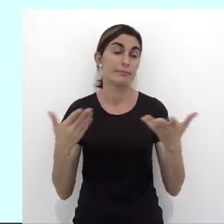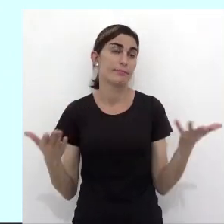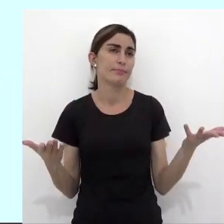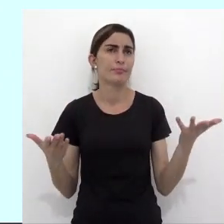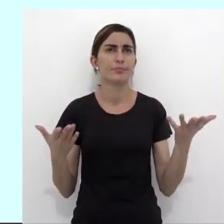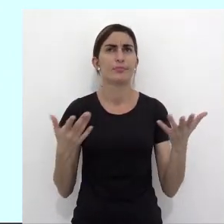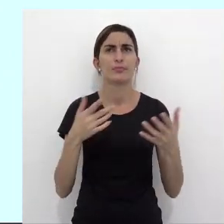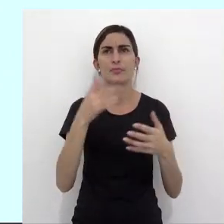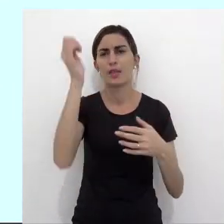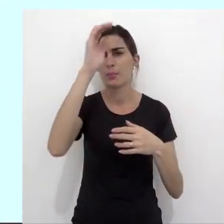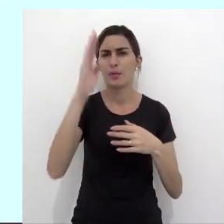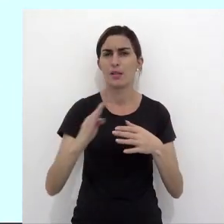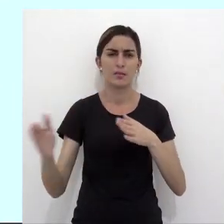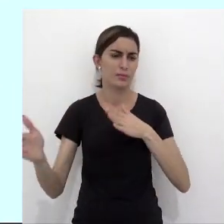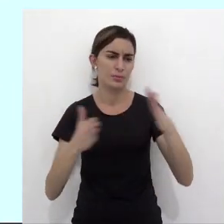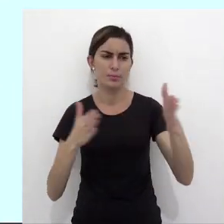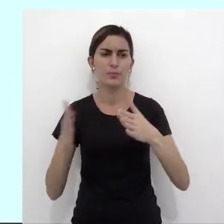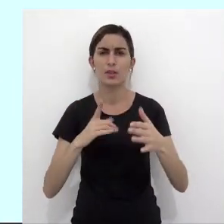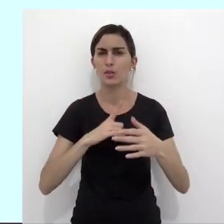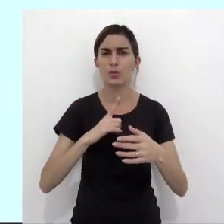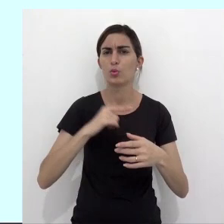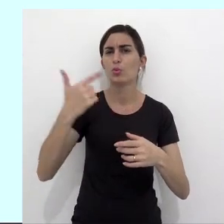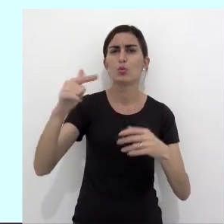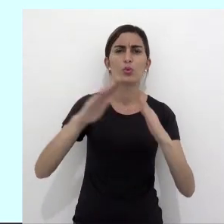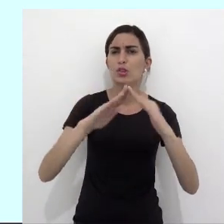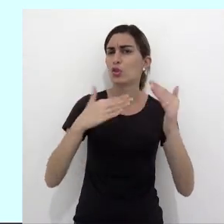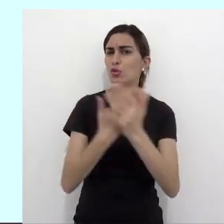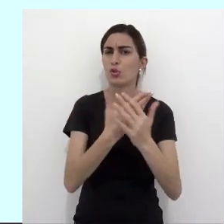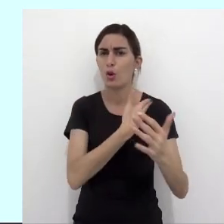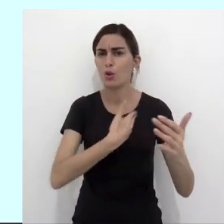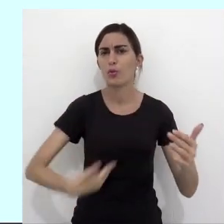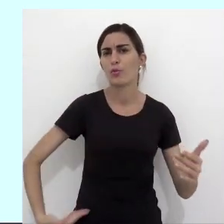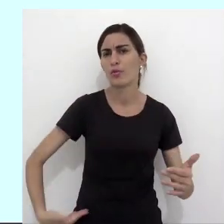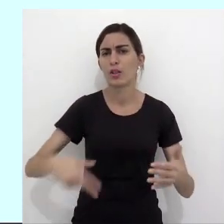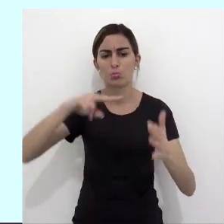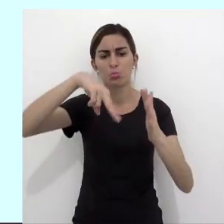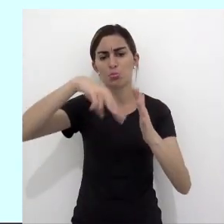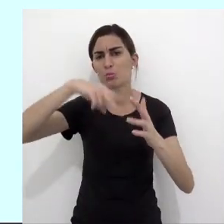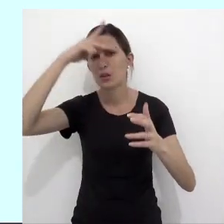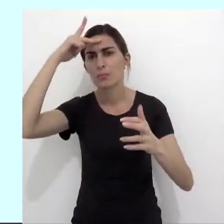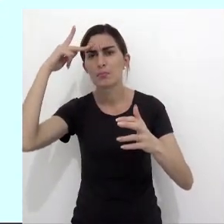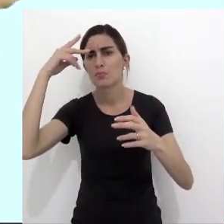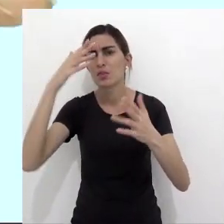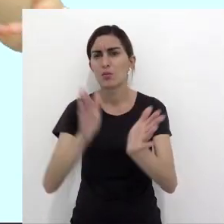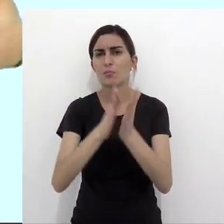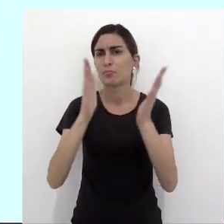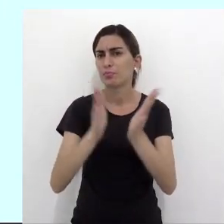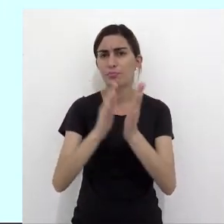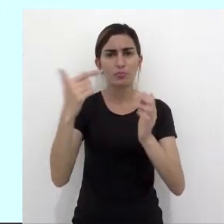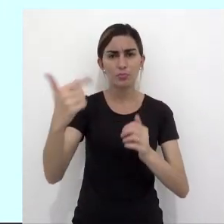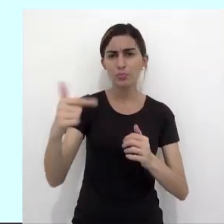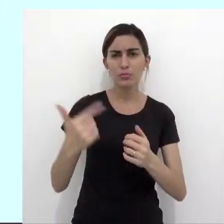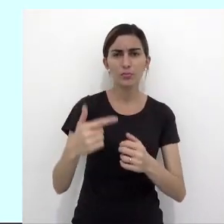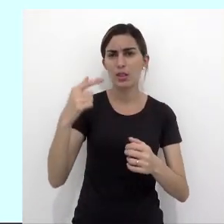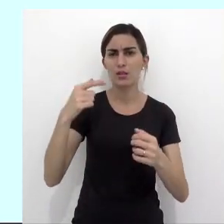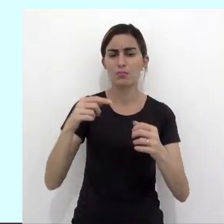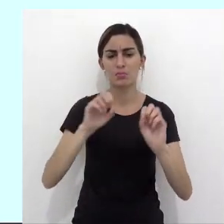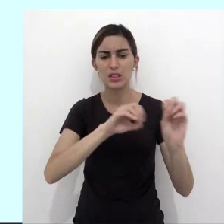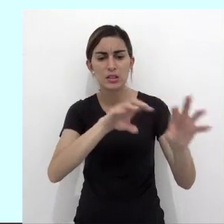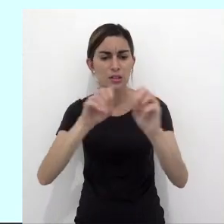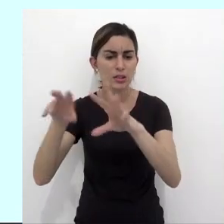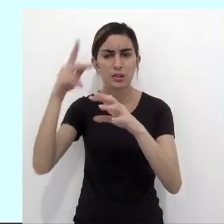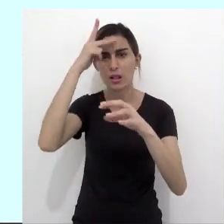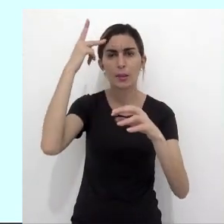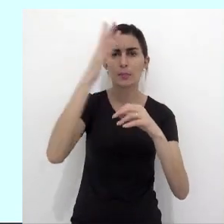Brasil, nessa época, não existia nem escola pública para alfabetizar as pessoas mais pobres. para especializar essa mão de obra.